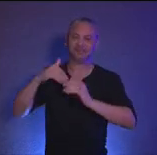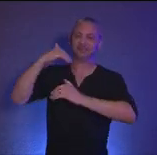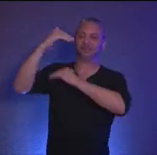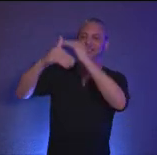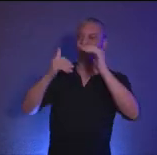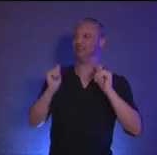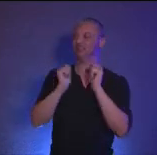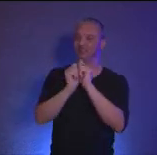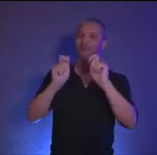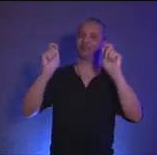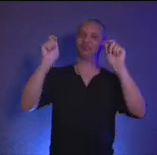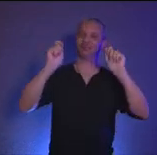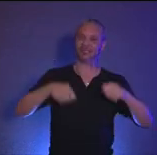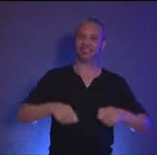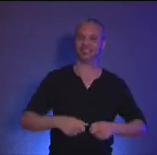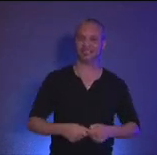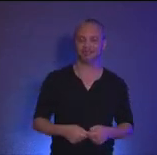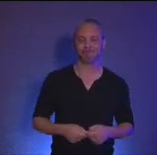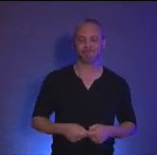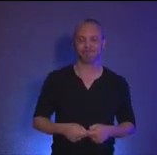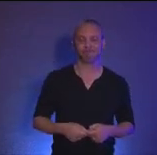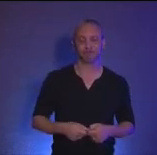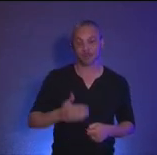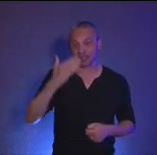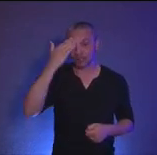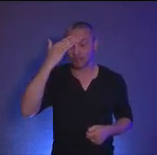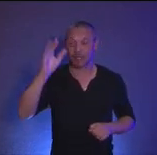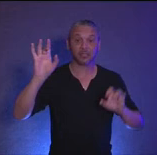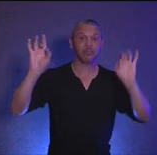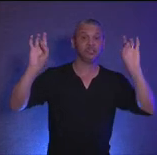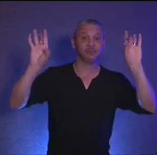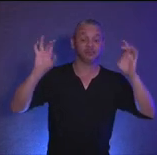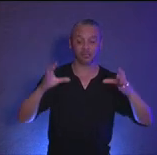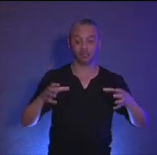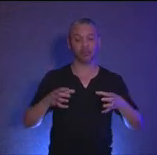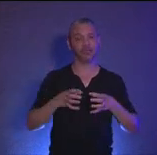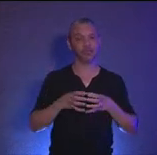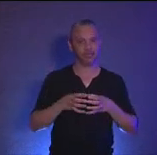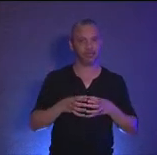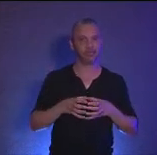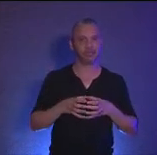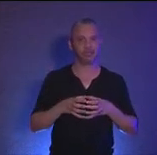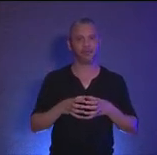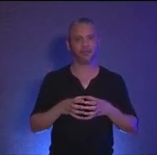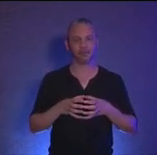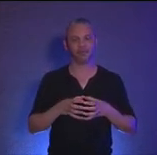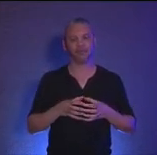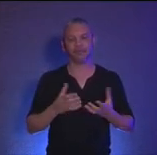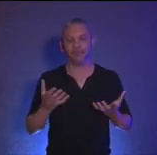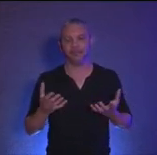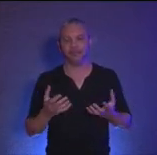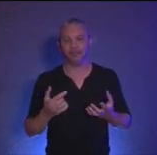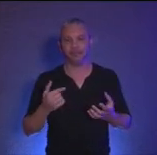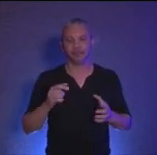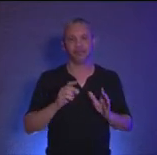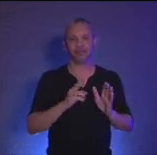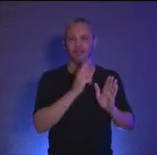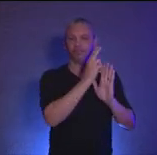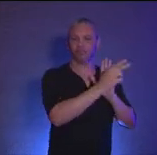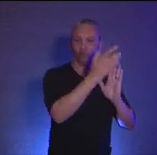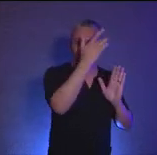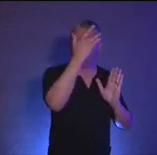usar. Eu queria fazer um agradecimento especial à equipe, né? Eu sou Sérgio Espanholo, sou um dos editores lá.